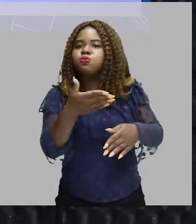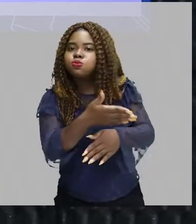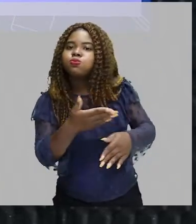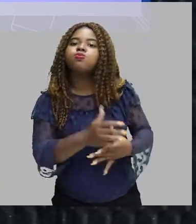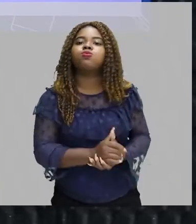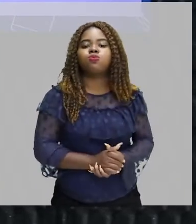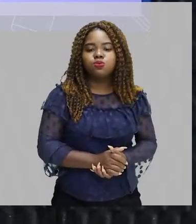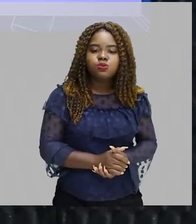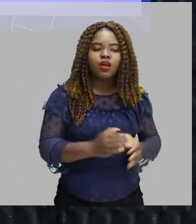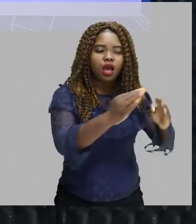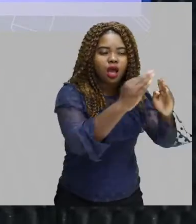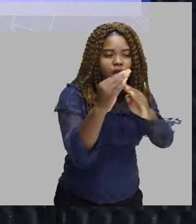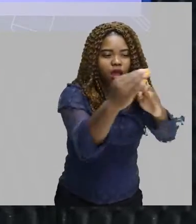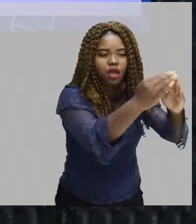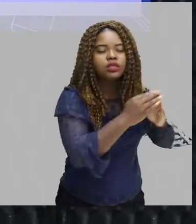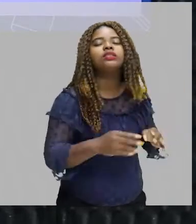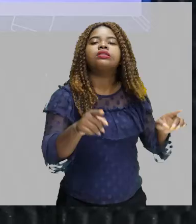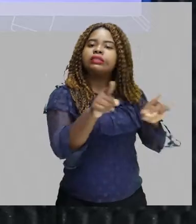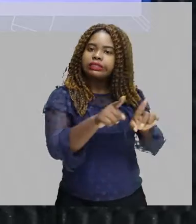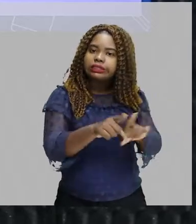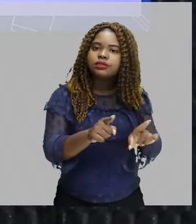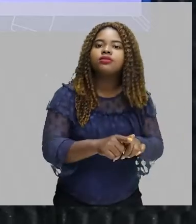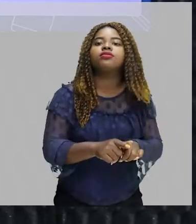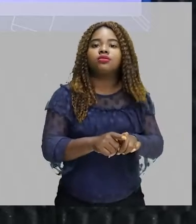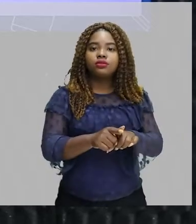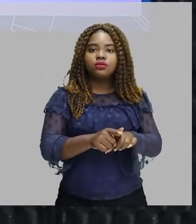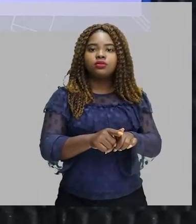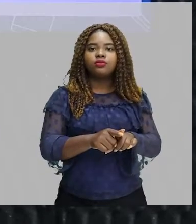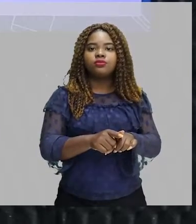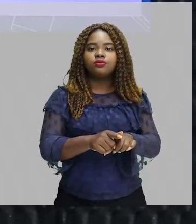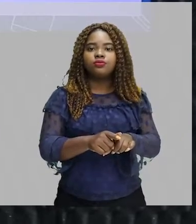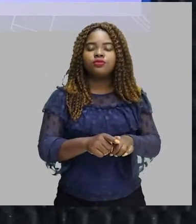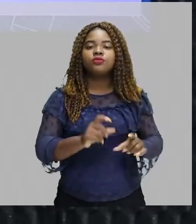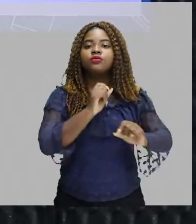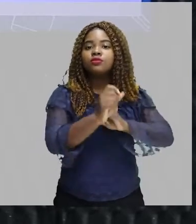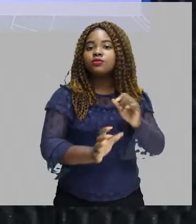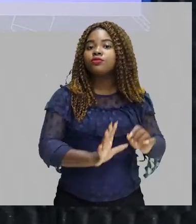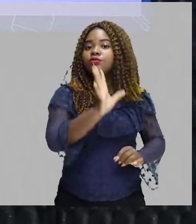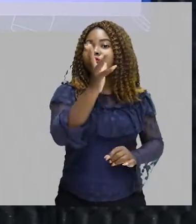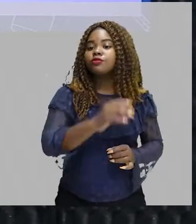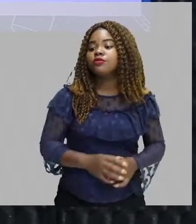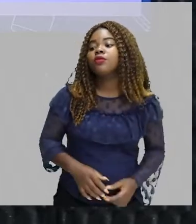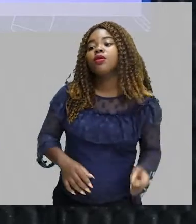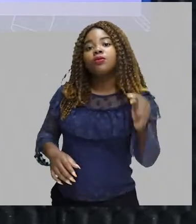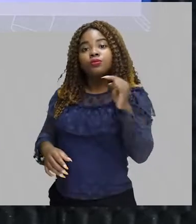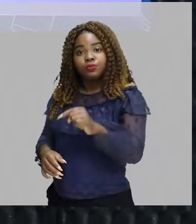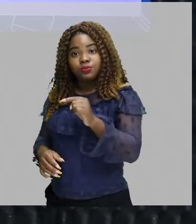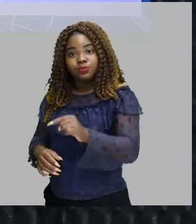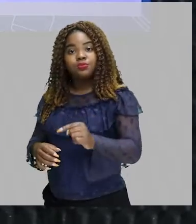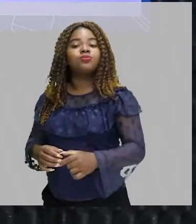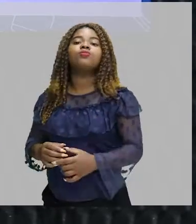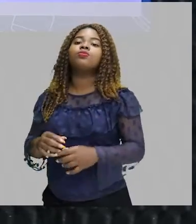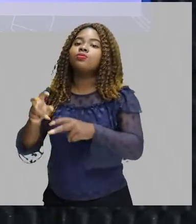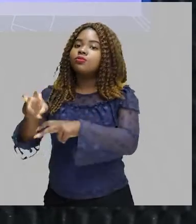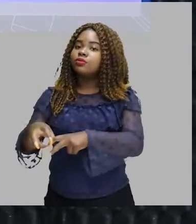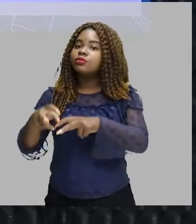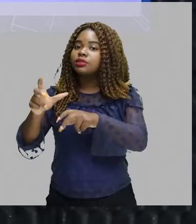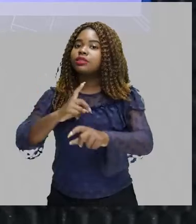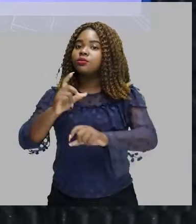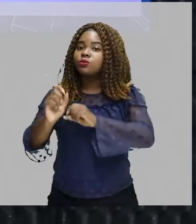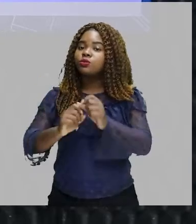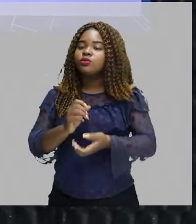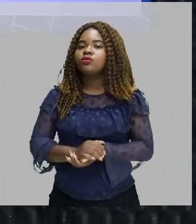e habitações, tanto de maneira horizontal quanto de maneira vertical, nas áreas do espaço rural tu tem